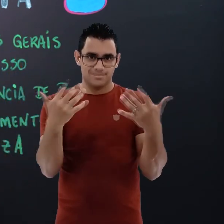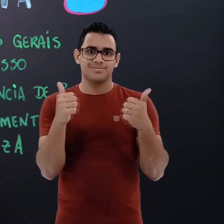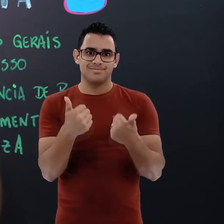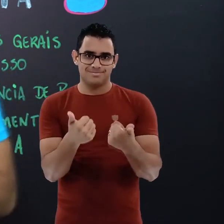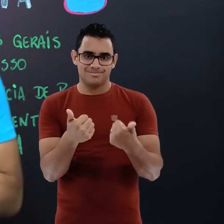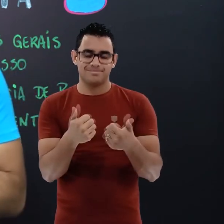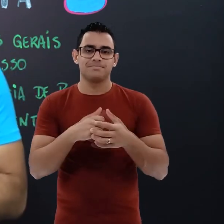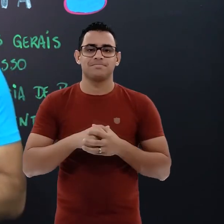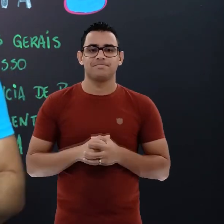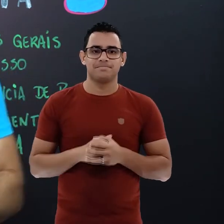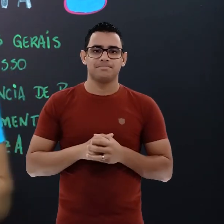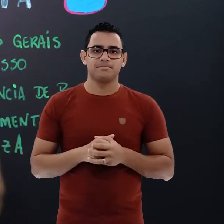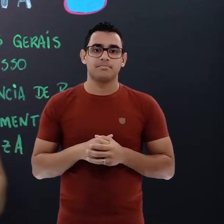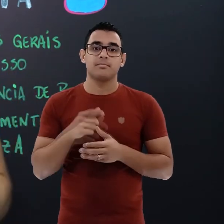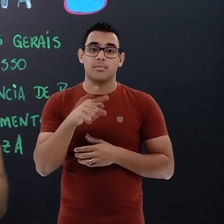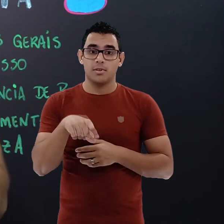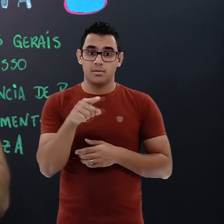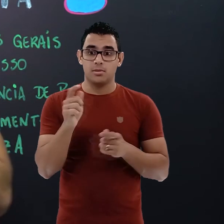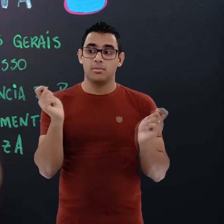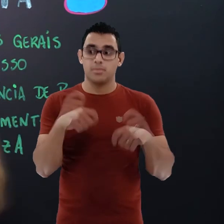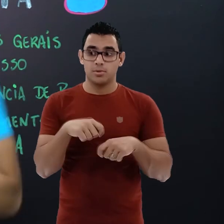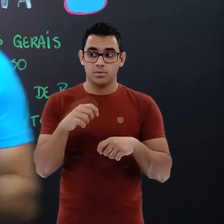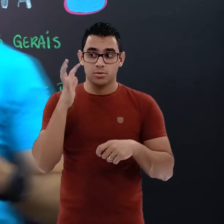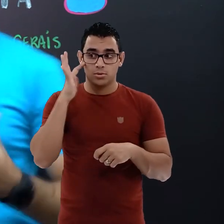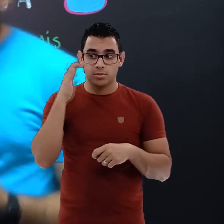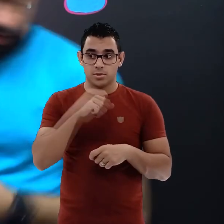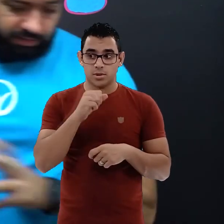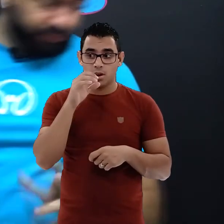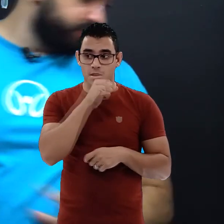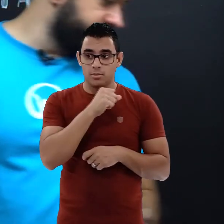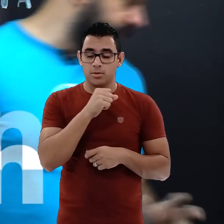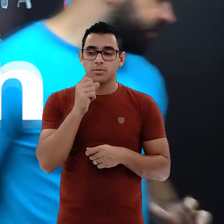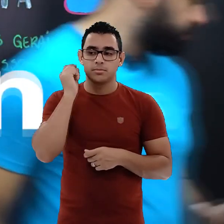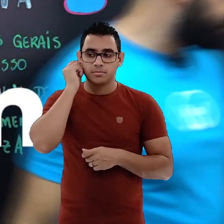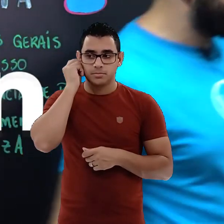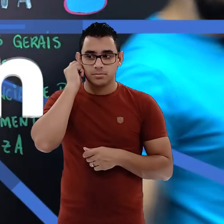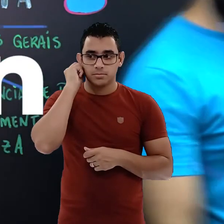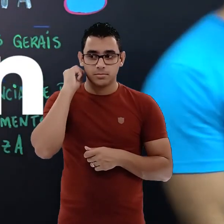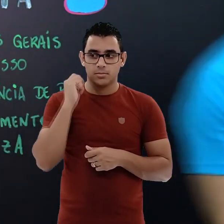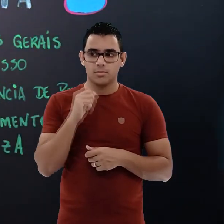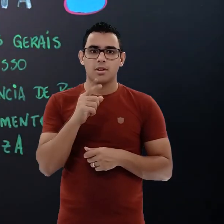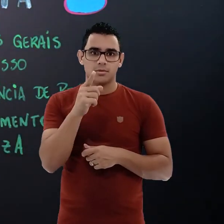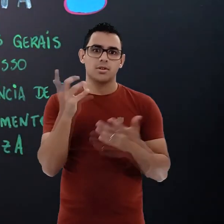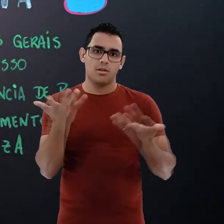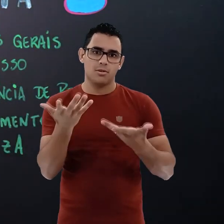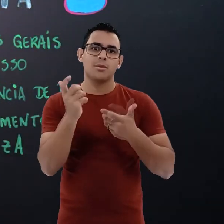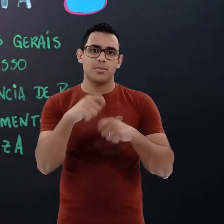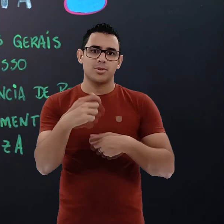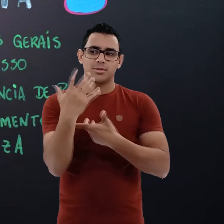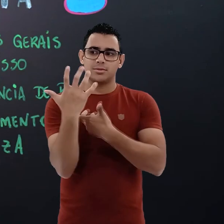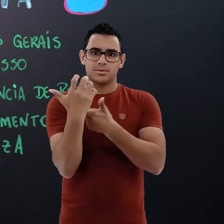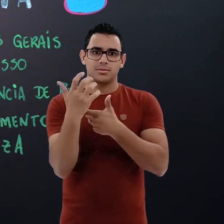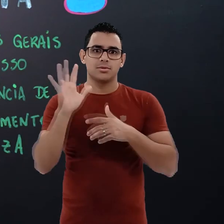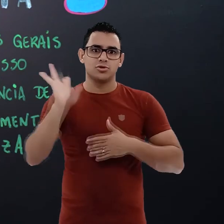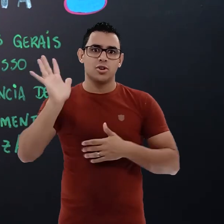separado. Belezinha? Aí, para que você tenha um mapinha mental aí, eu vou fazer o seguinte, eu vou dar uma licencinha da tela, você vai tirar o